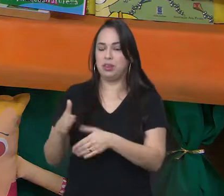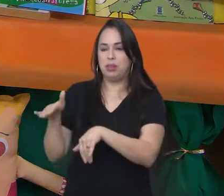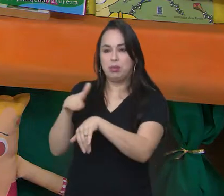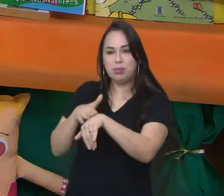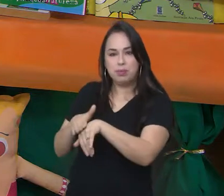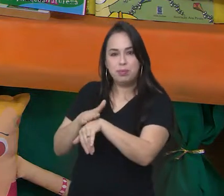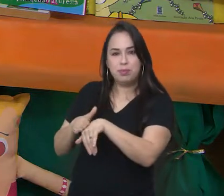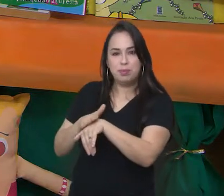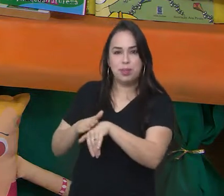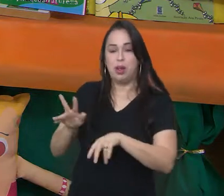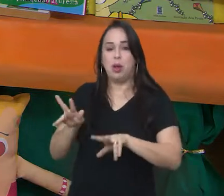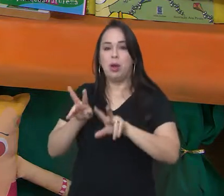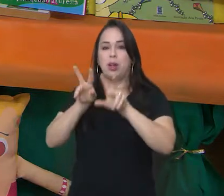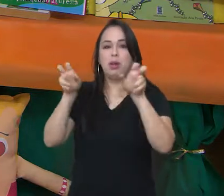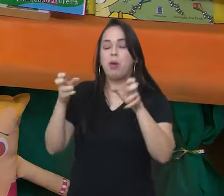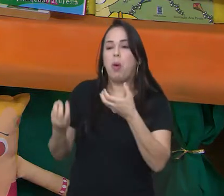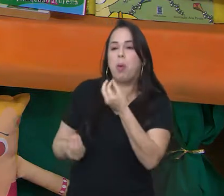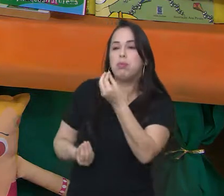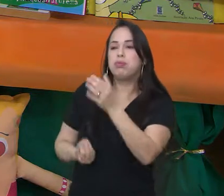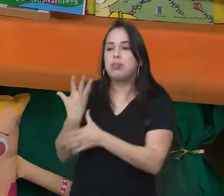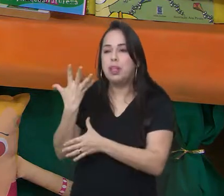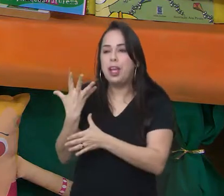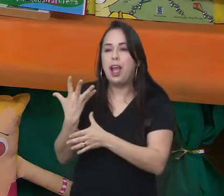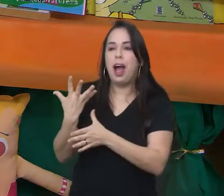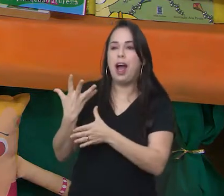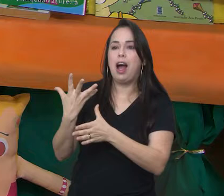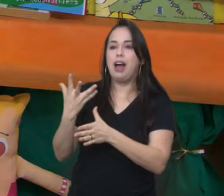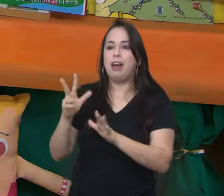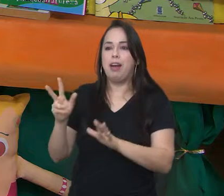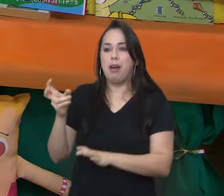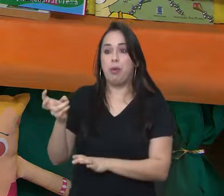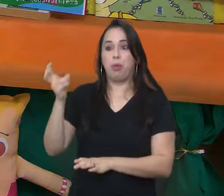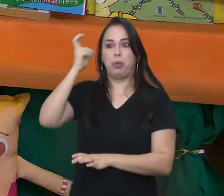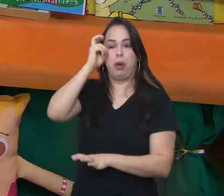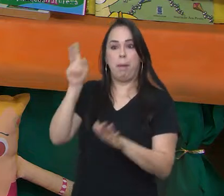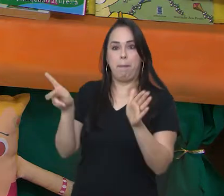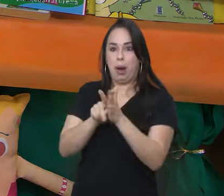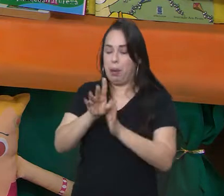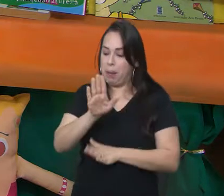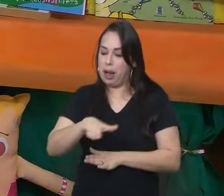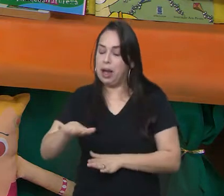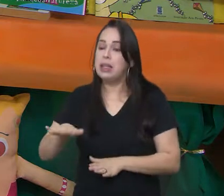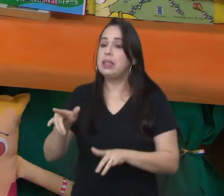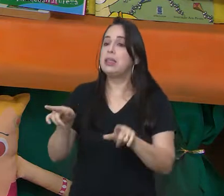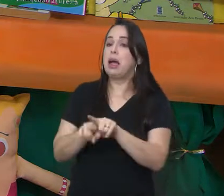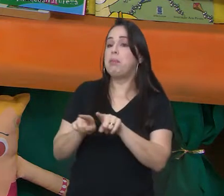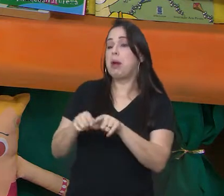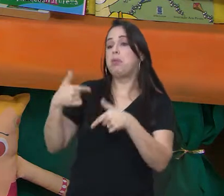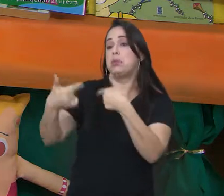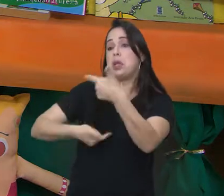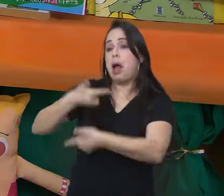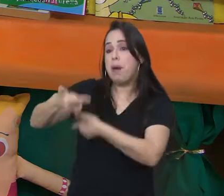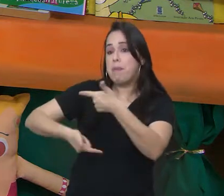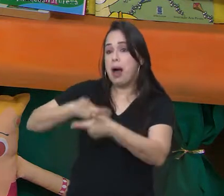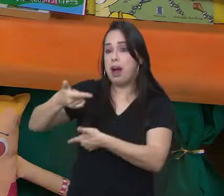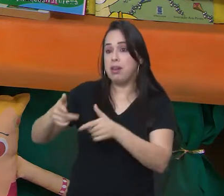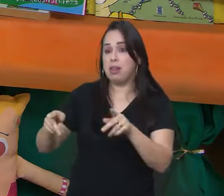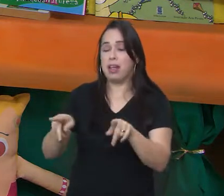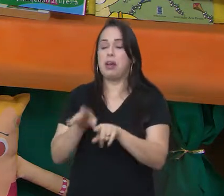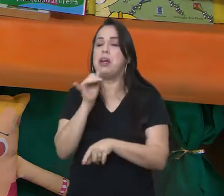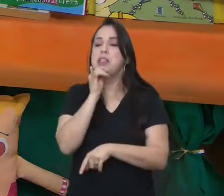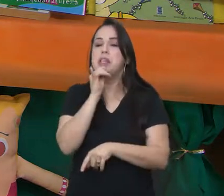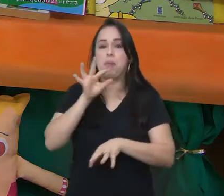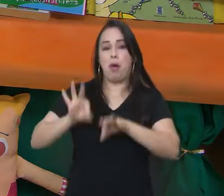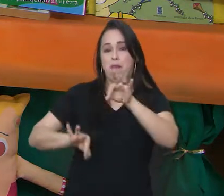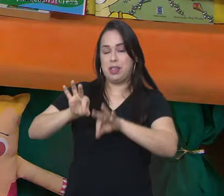vai conversar com ele sobre como é criar esse conteúdo cultural para crianças e também sobre os trabalhos que ele desenvolve aqui em São José.